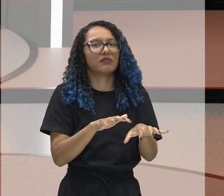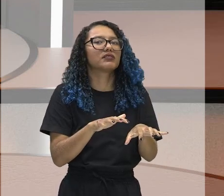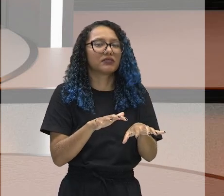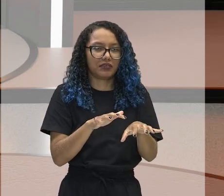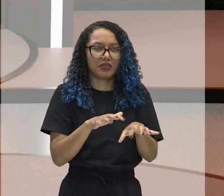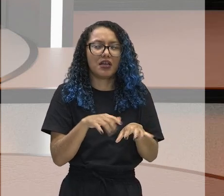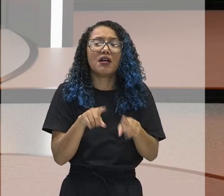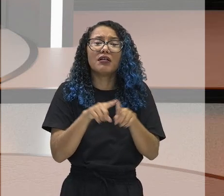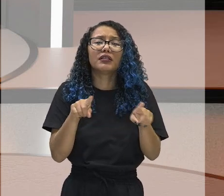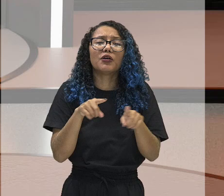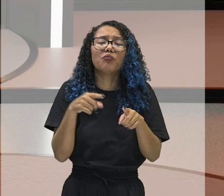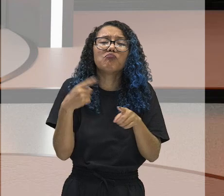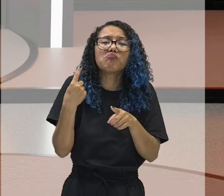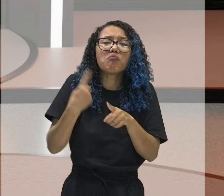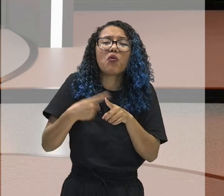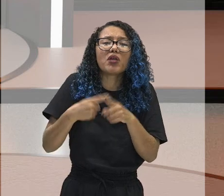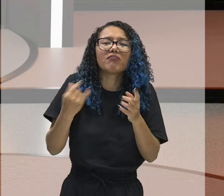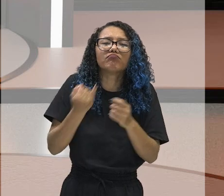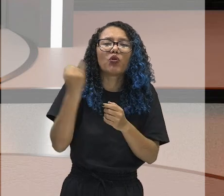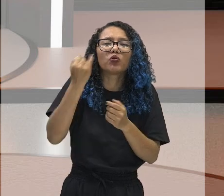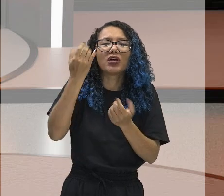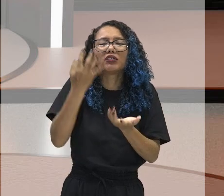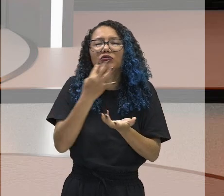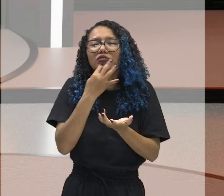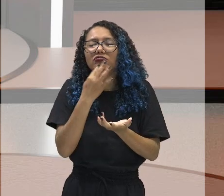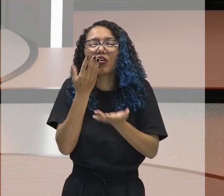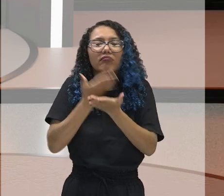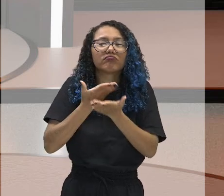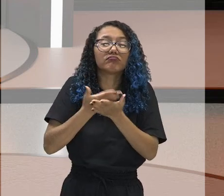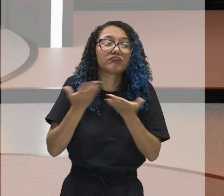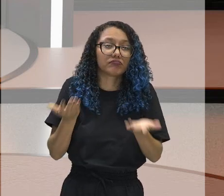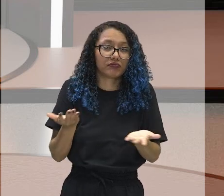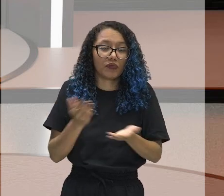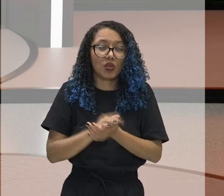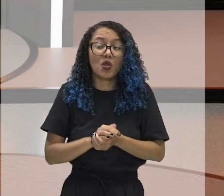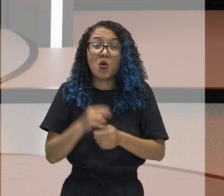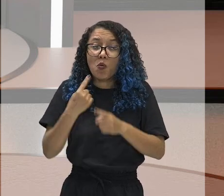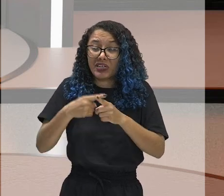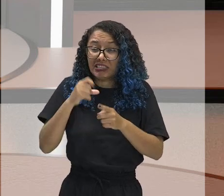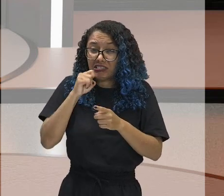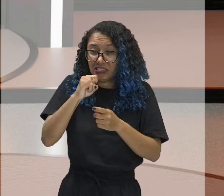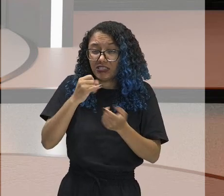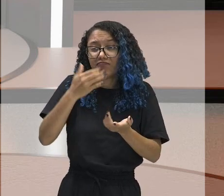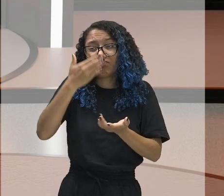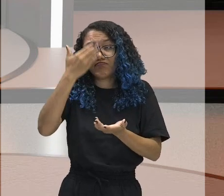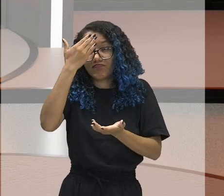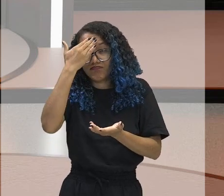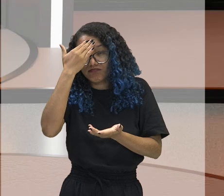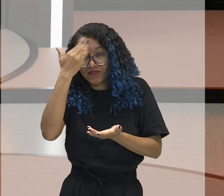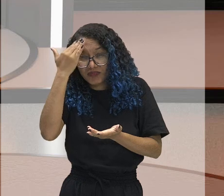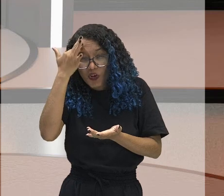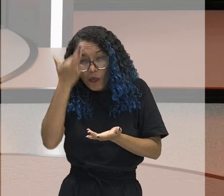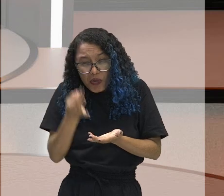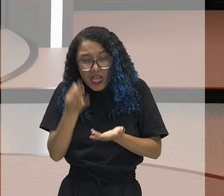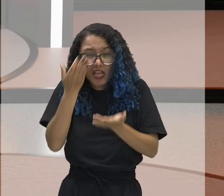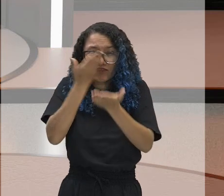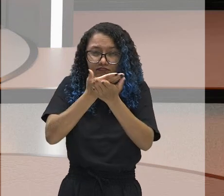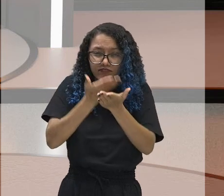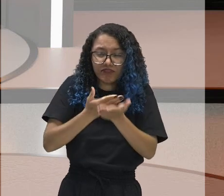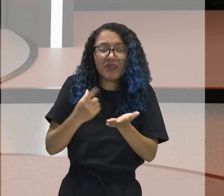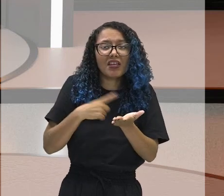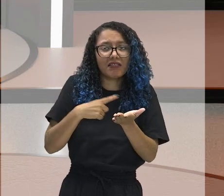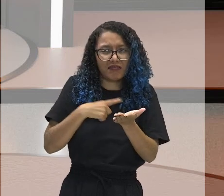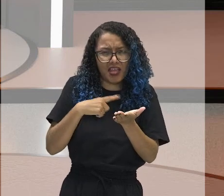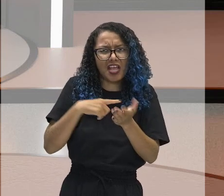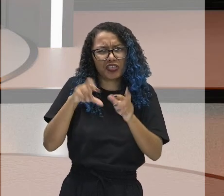para a gente compreender e estudar? Porque a partir da compreensão e do estudo, a gente vê uma certa diferença, tanto